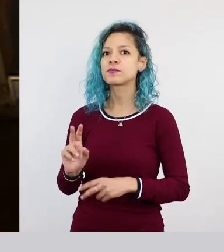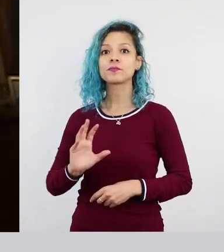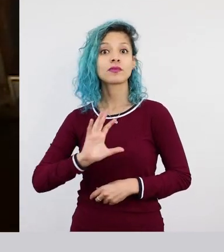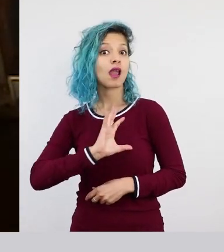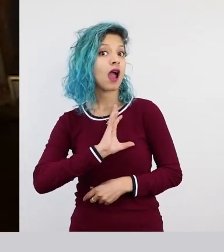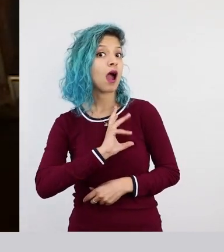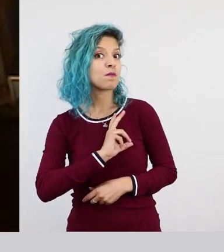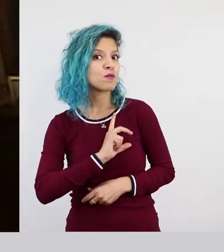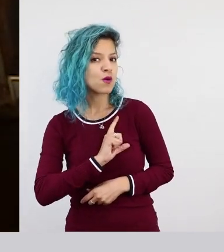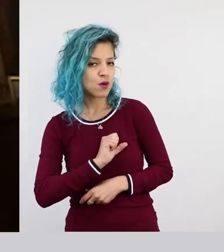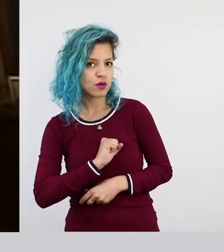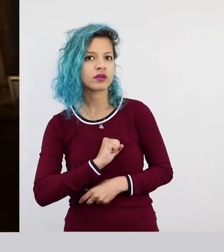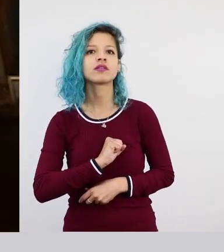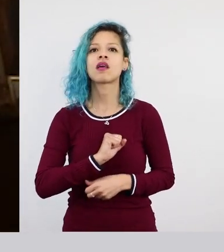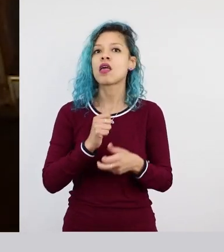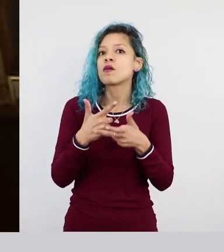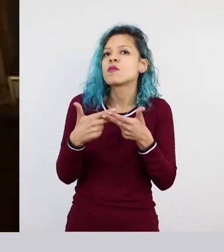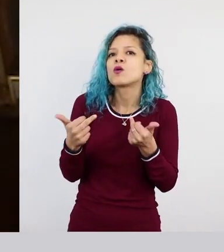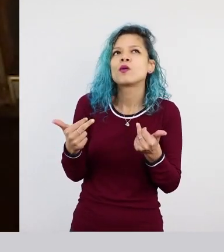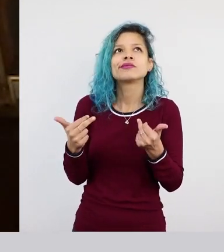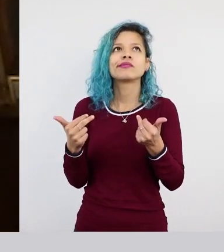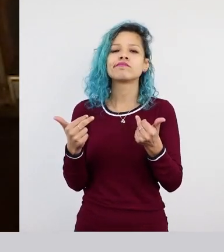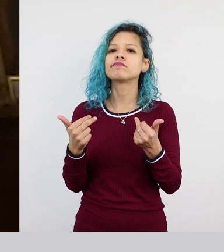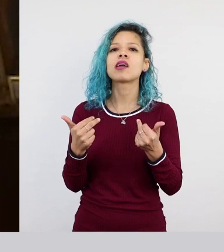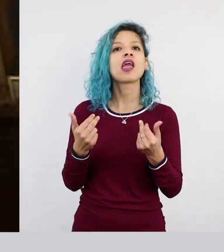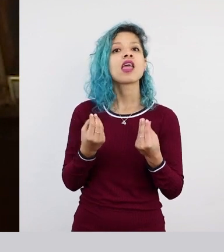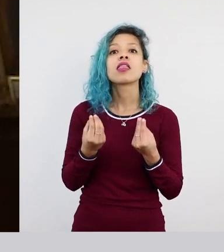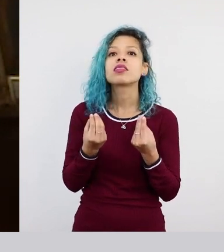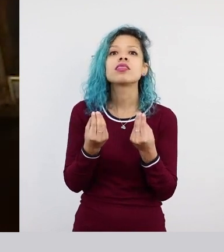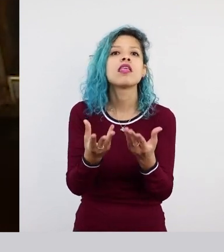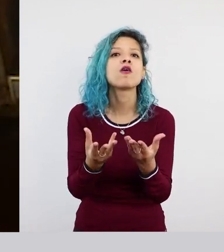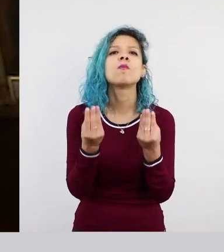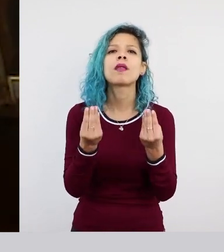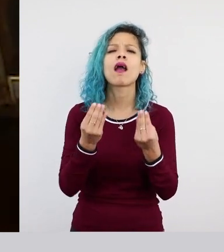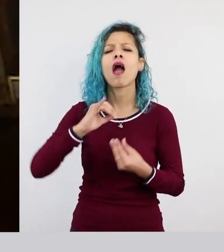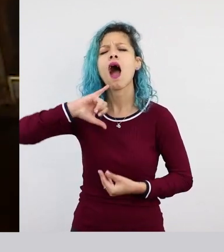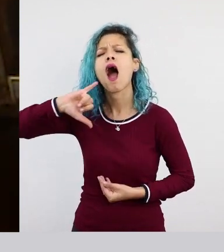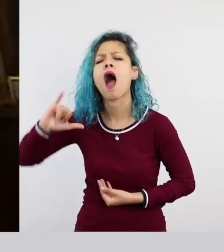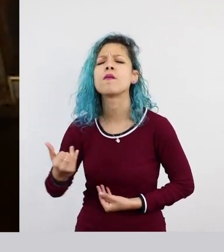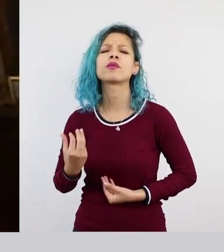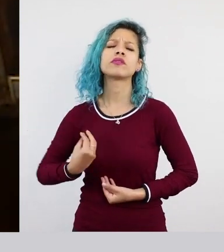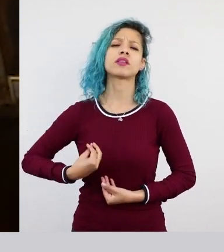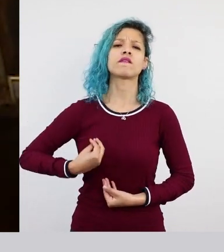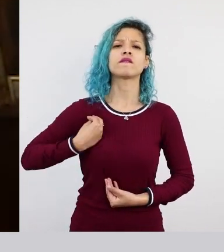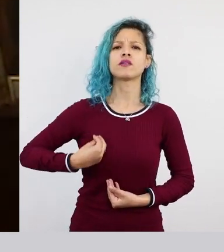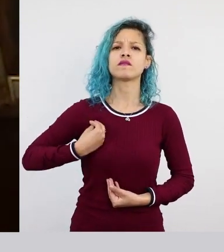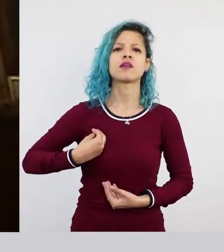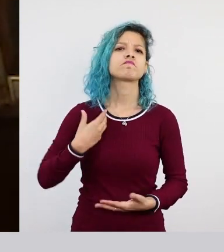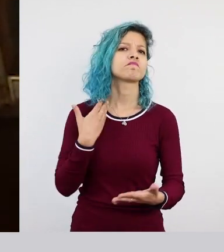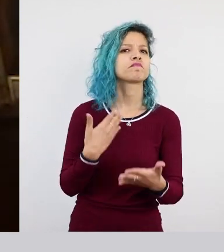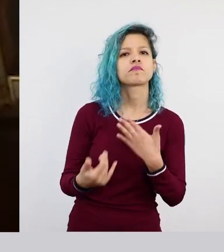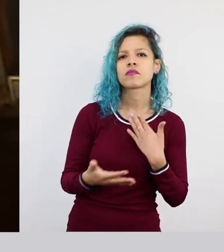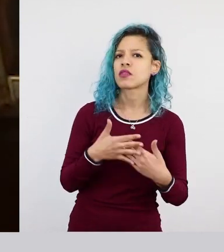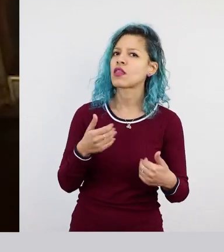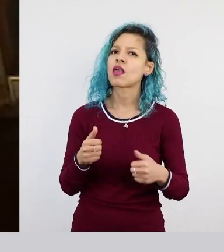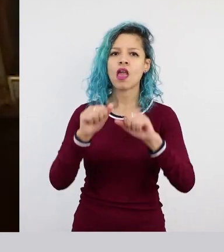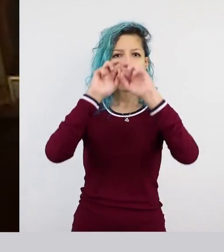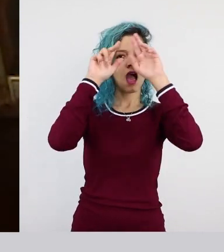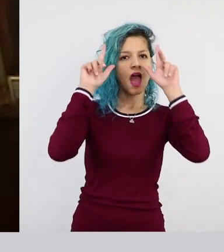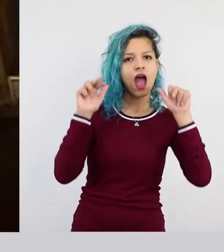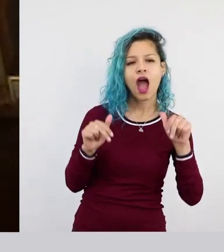amor é uma coisa que foi feita para ser vivida, independente de